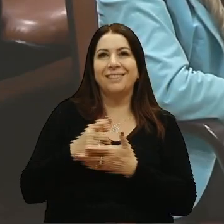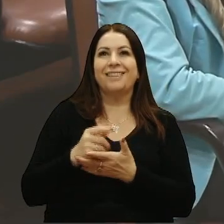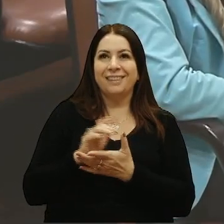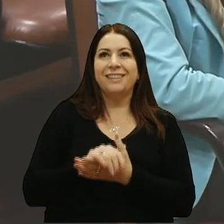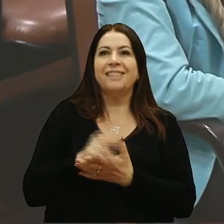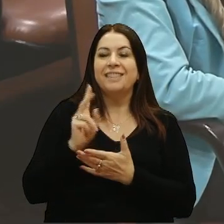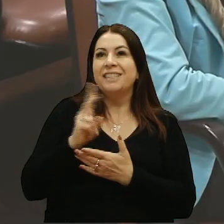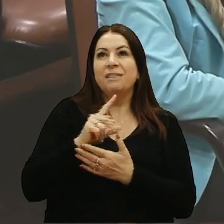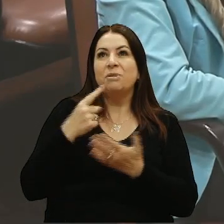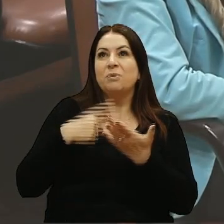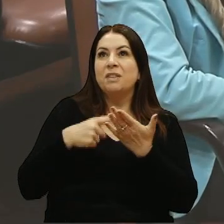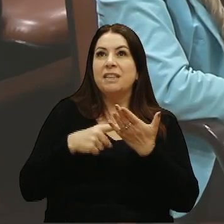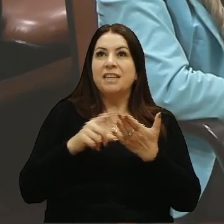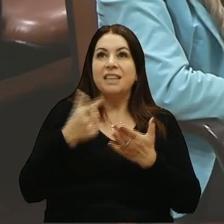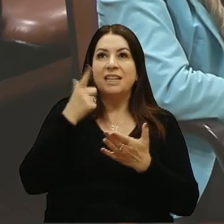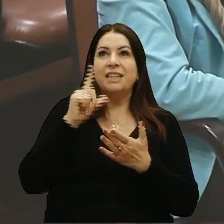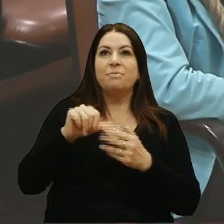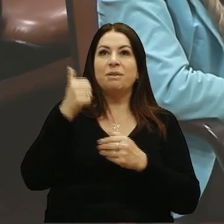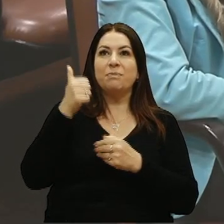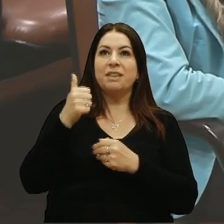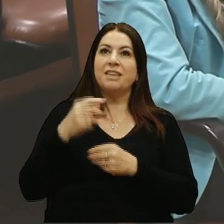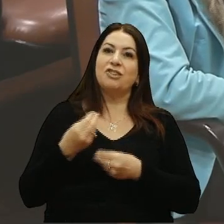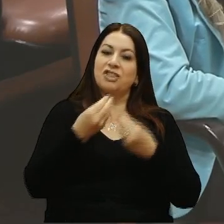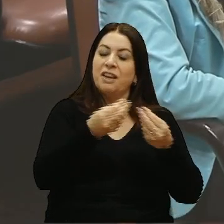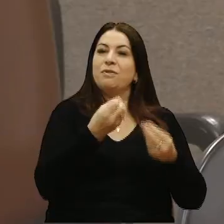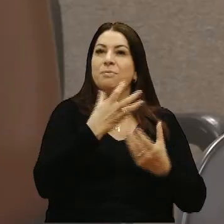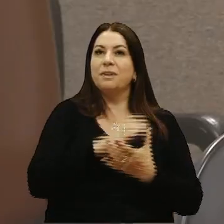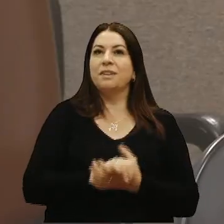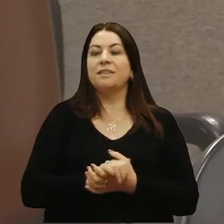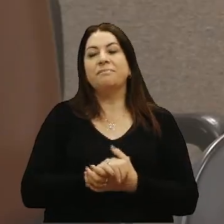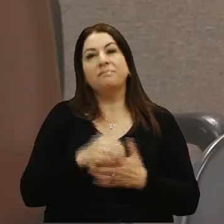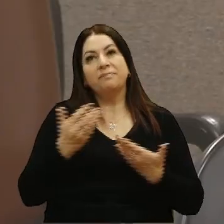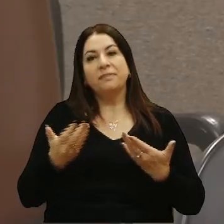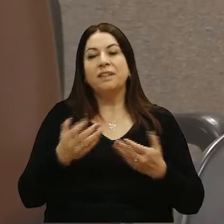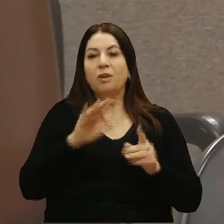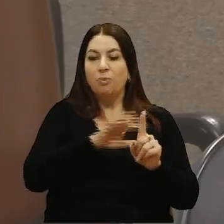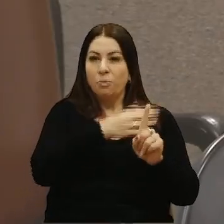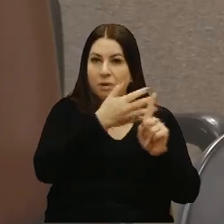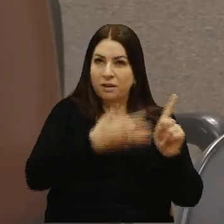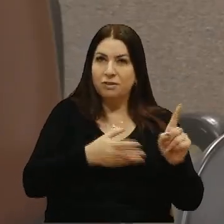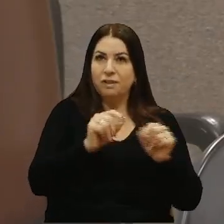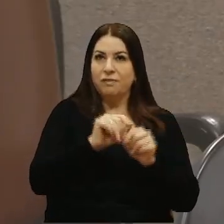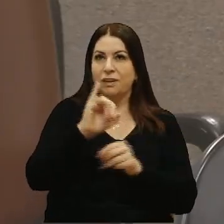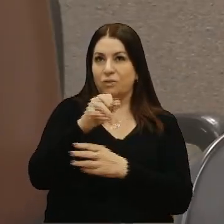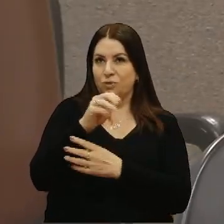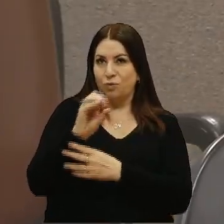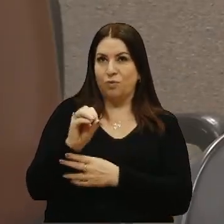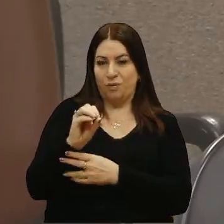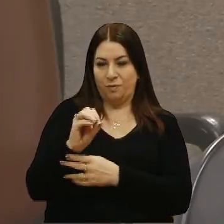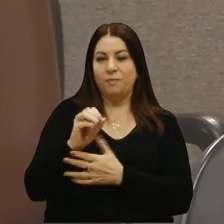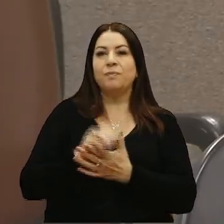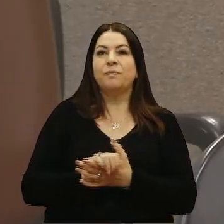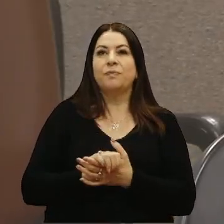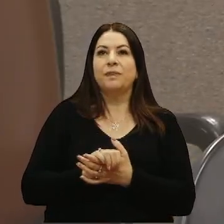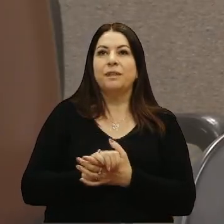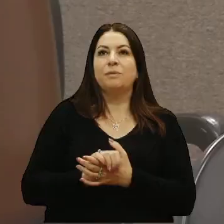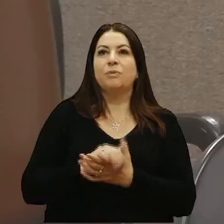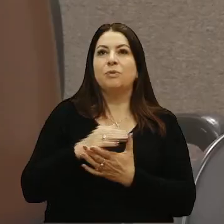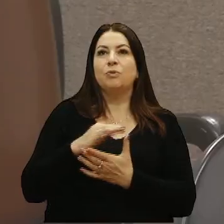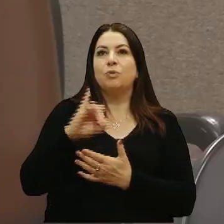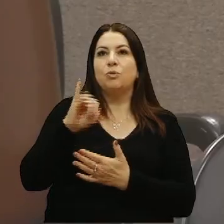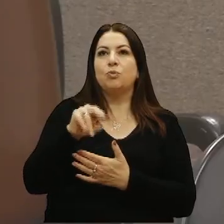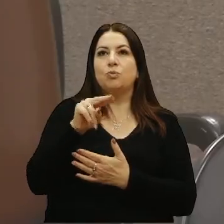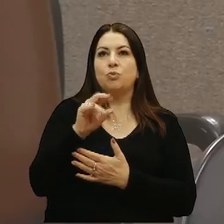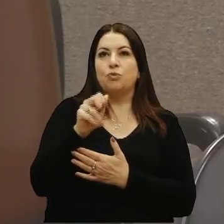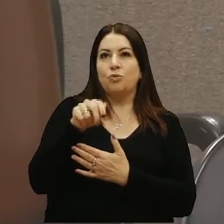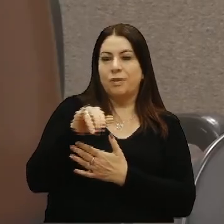sempre tinham, né? Quem ganhasse primeiro na loteria ia deixar o outro bem. Então, essa é uma homenagem que eu faço ao seu João Batista de Souza, mais conhecido como seu